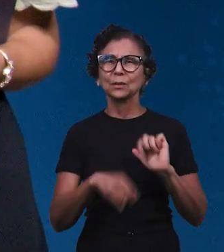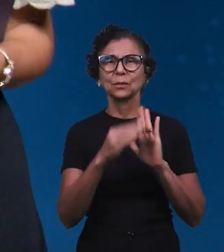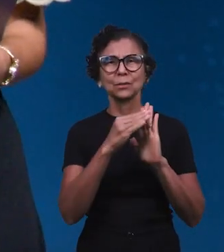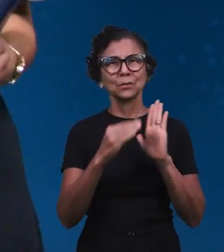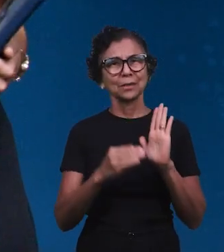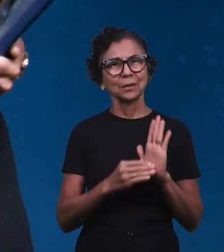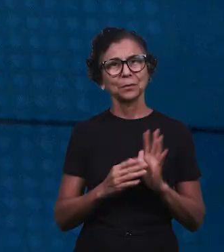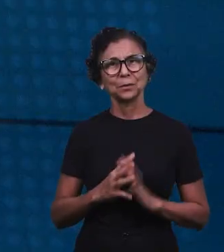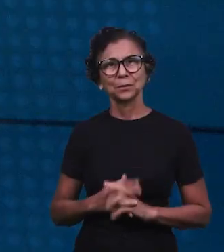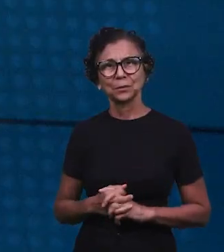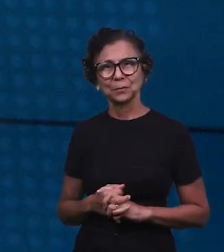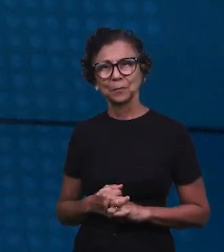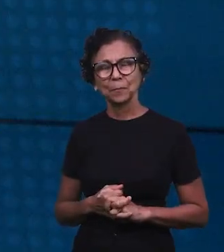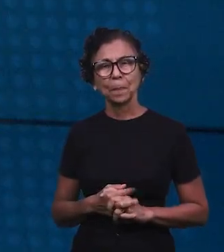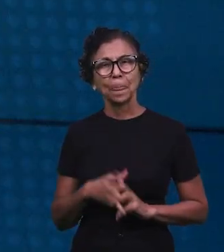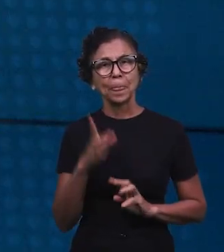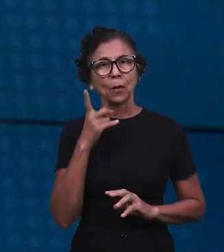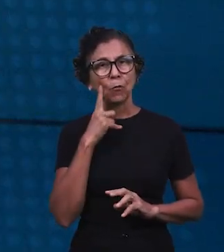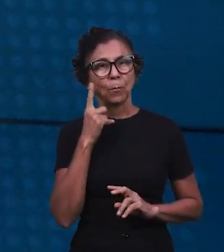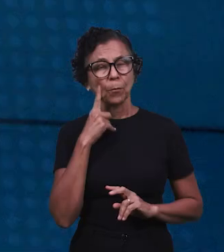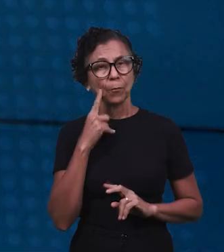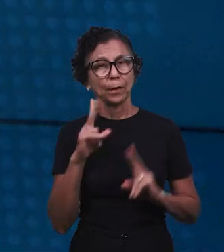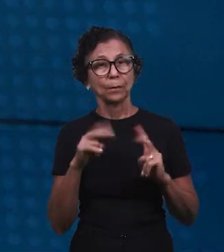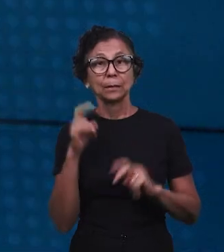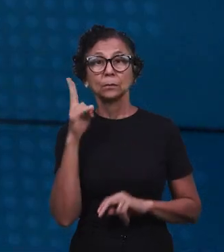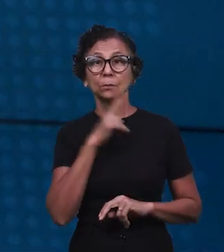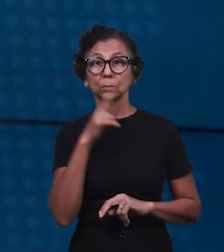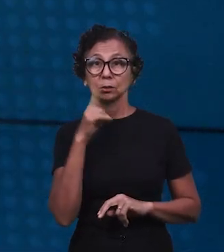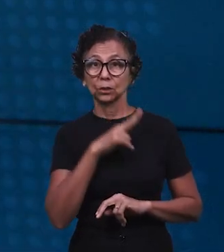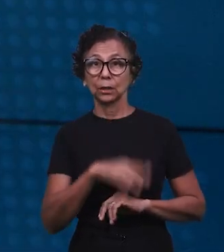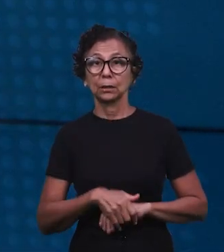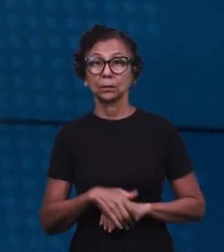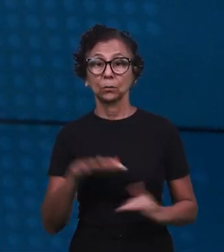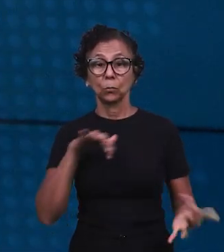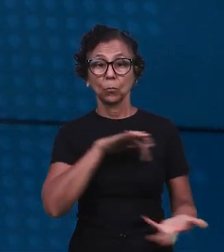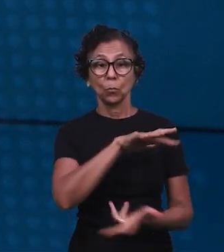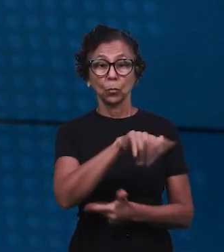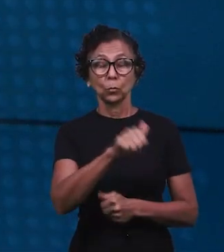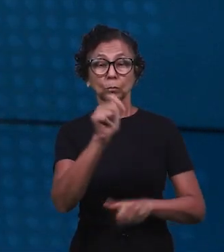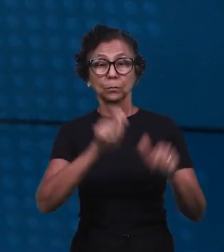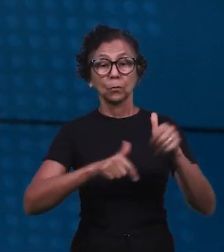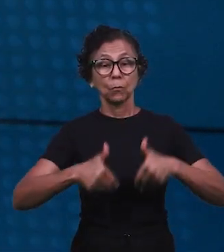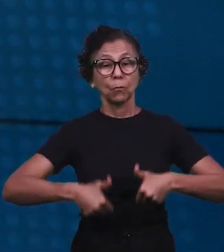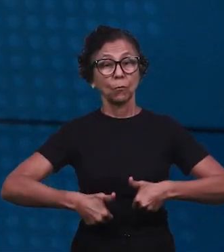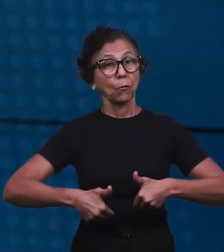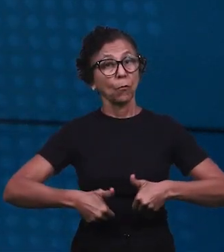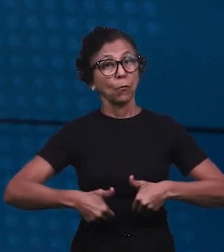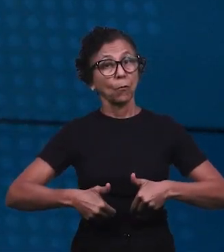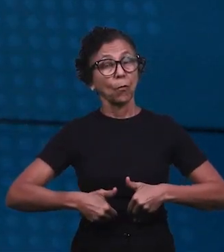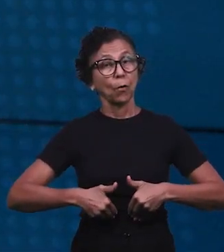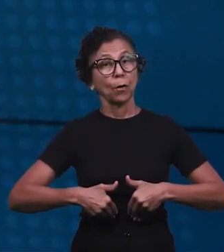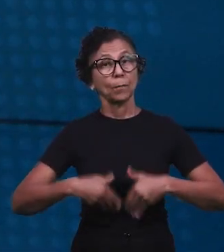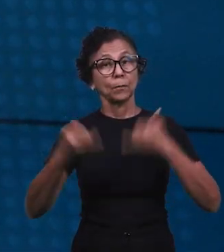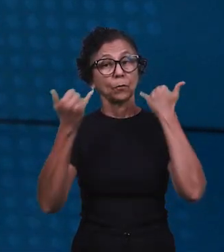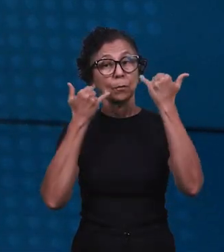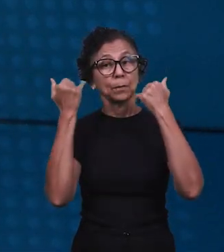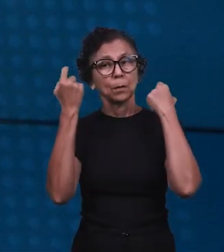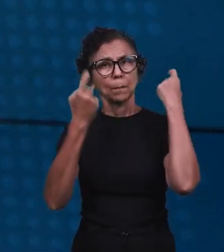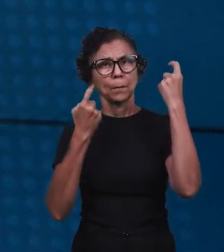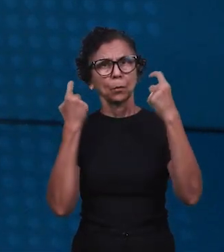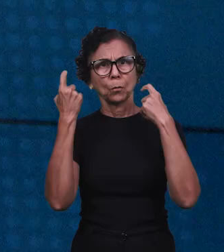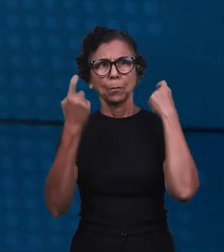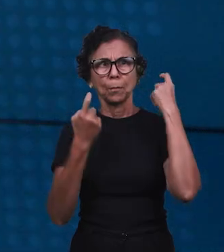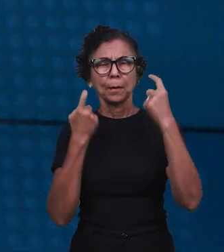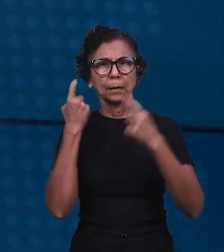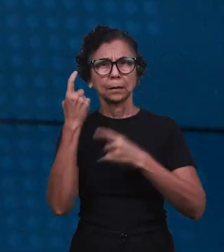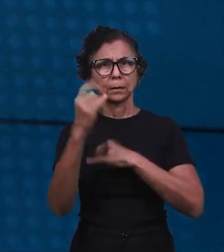hoje. Vamos tratar de um tema urgente, a fome no mundo. Notícias preocupantes têm sido destacadas na